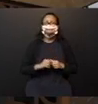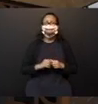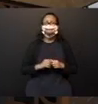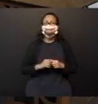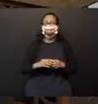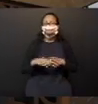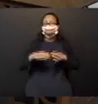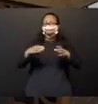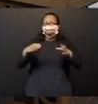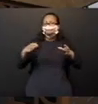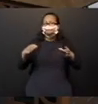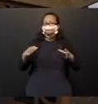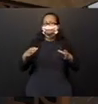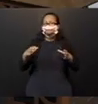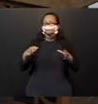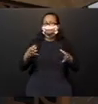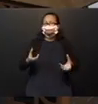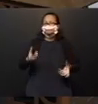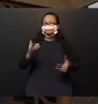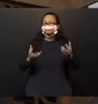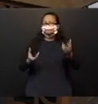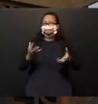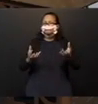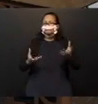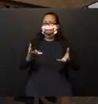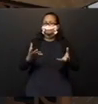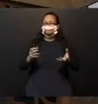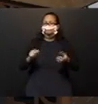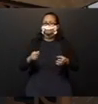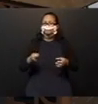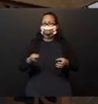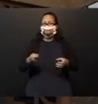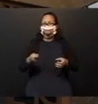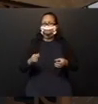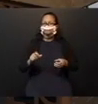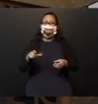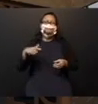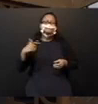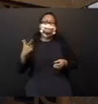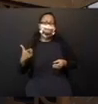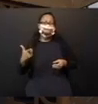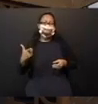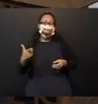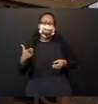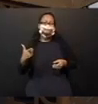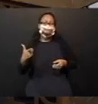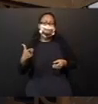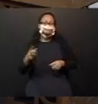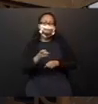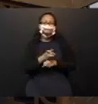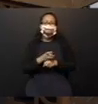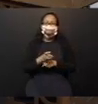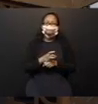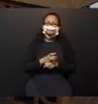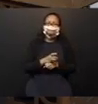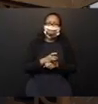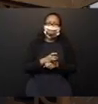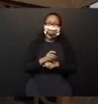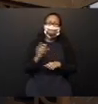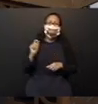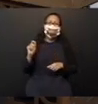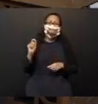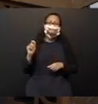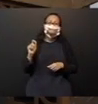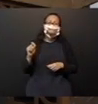um enorme fogão. Qual outro adjetivo eu podia usar para fogão aqui? Era o quê?